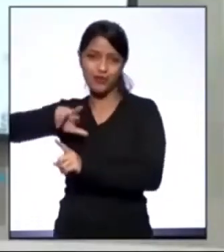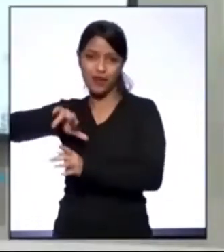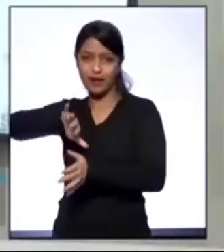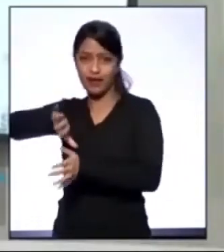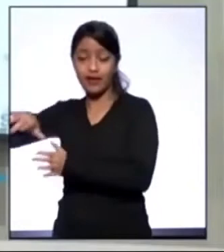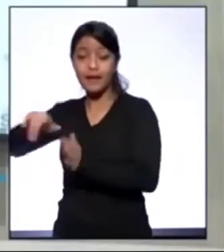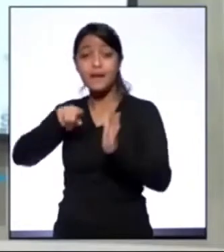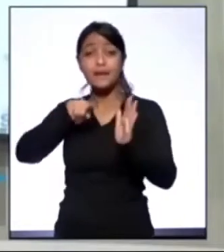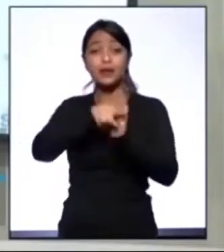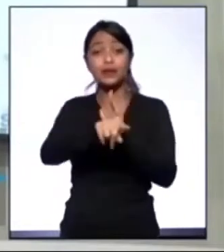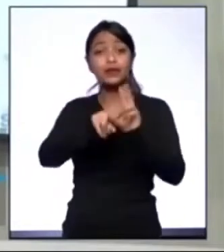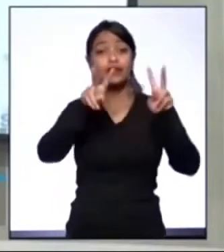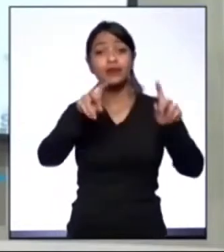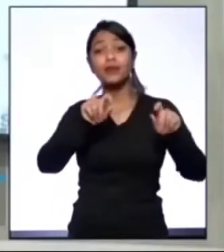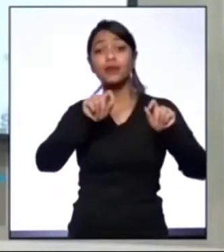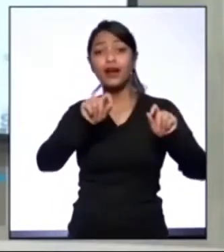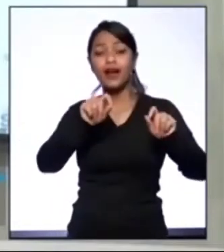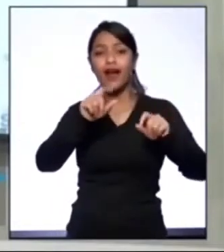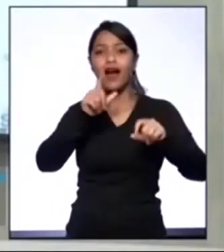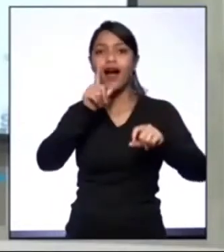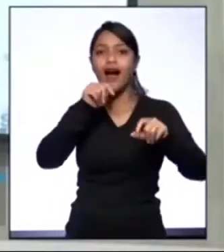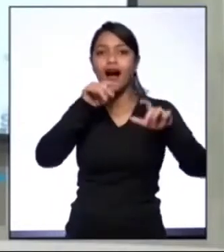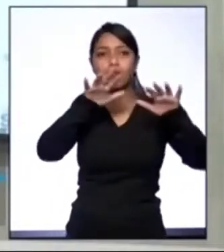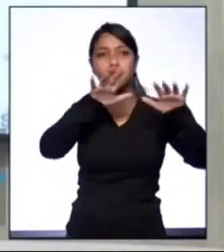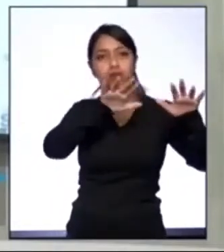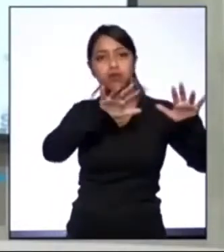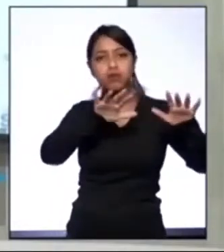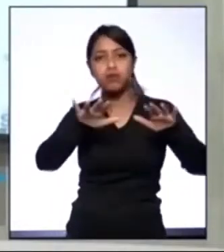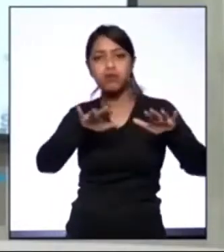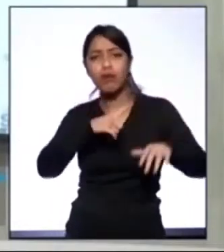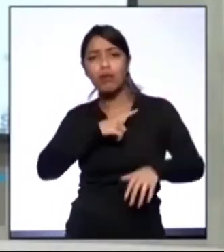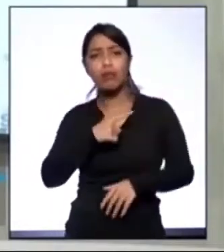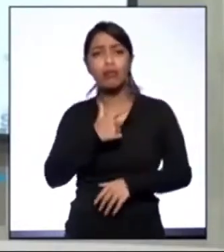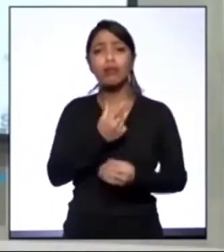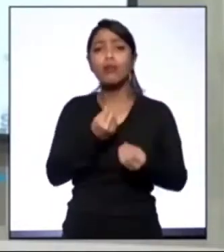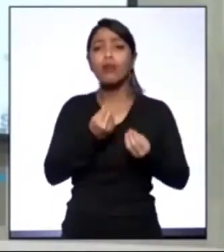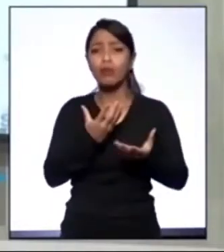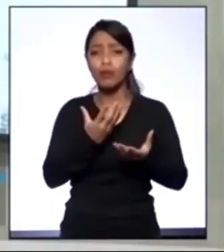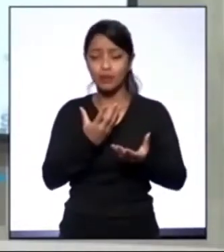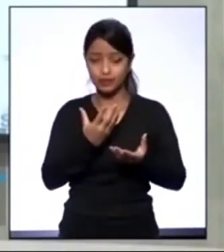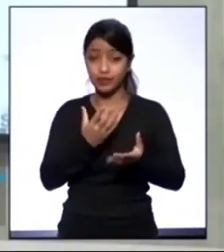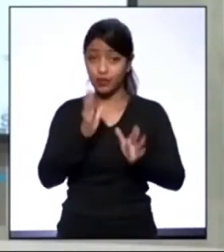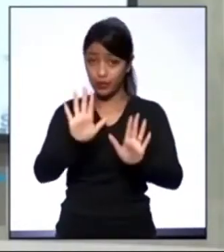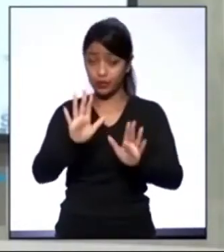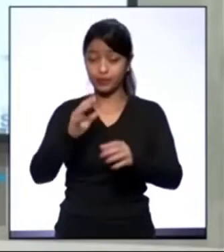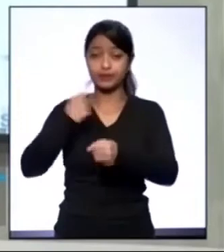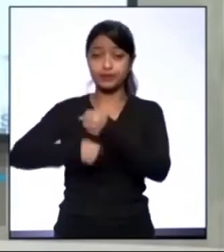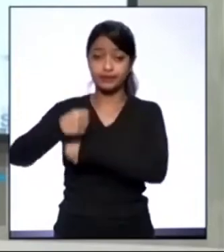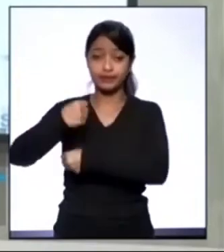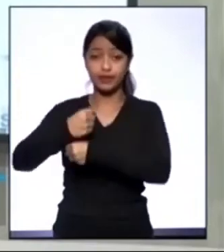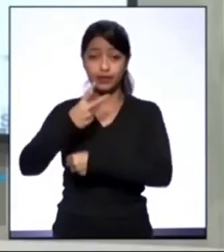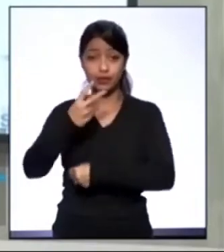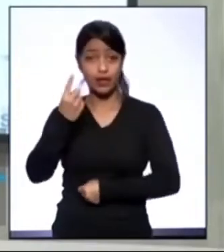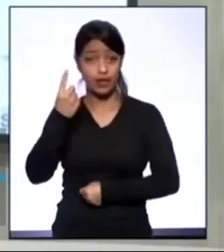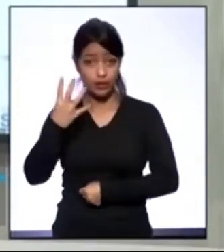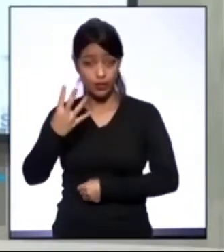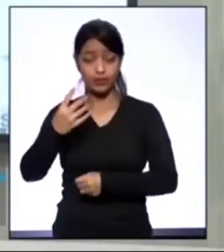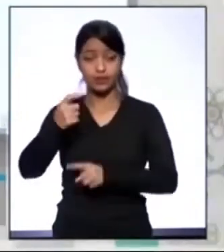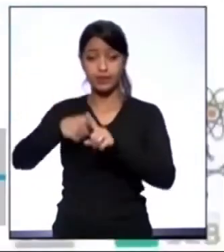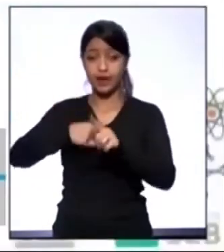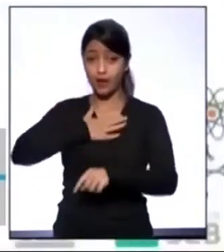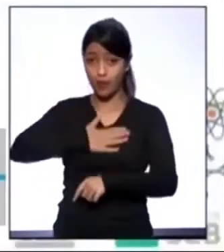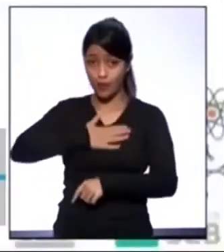do ar por região no dia 28 de agosto de 2014. Região Norte, de 60%